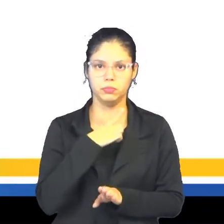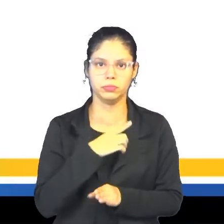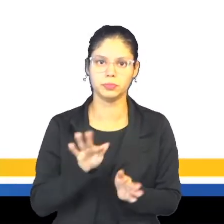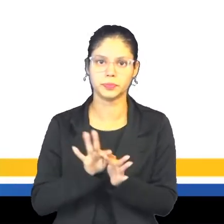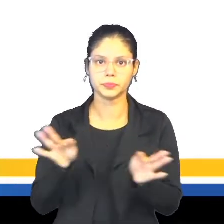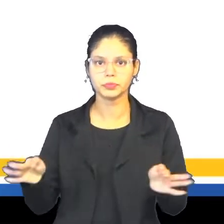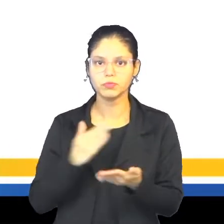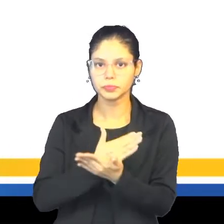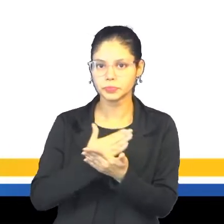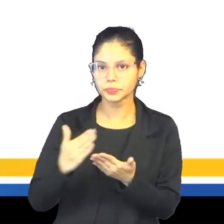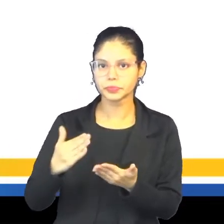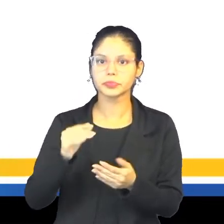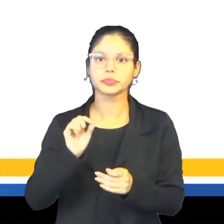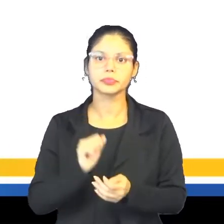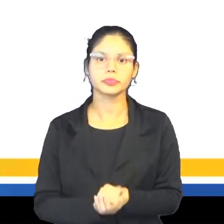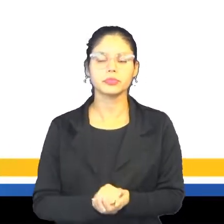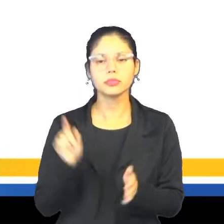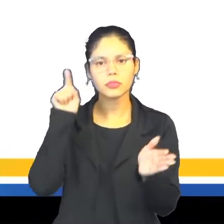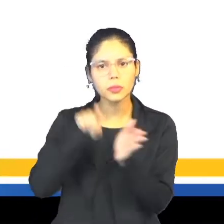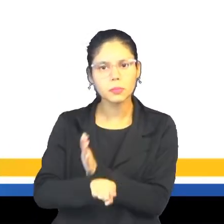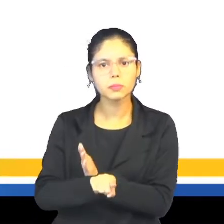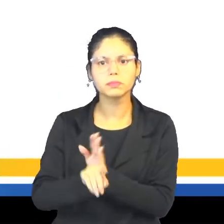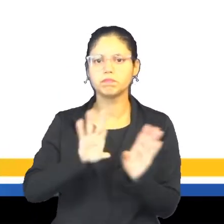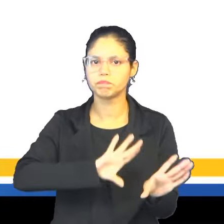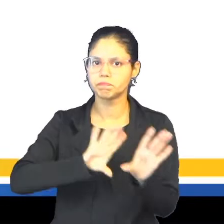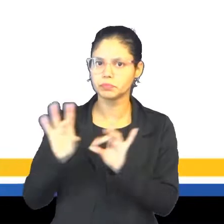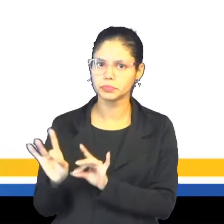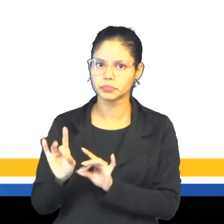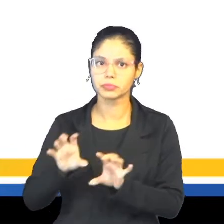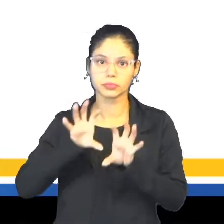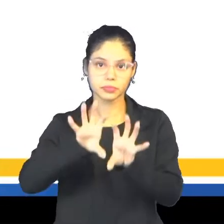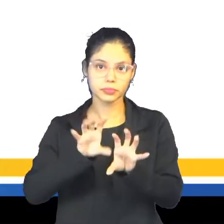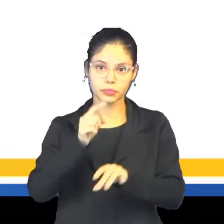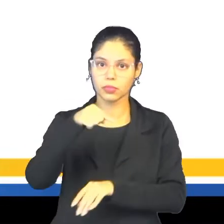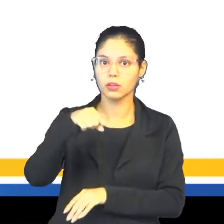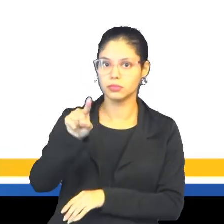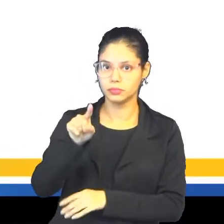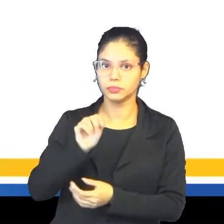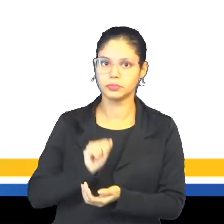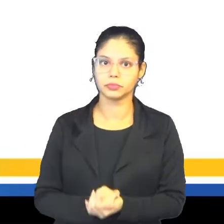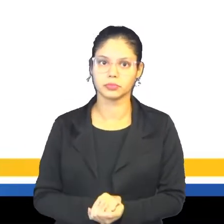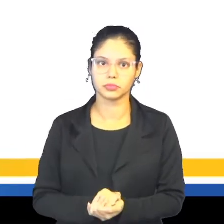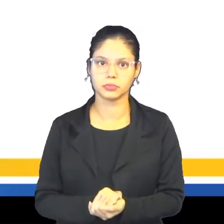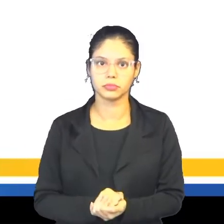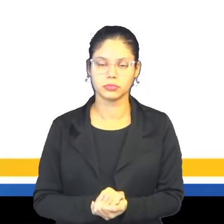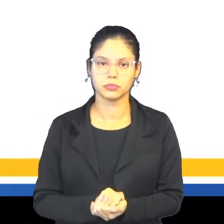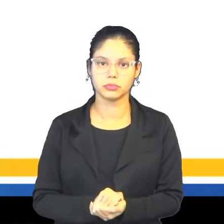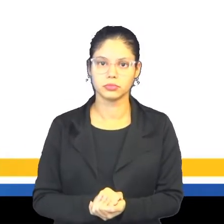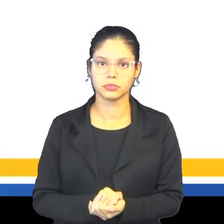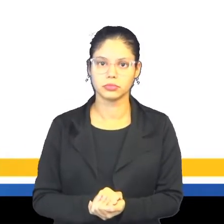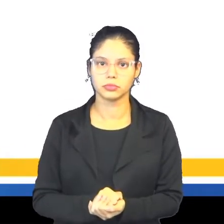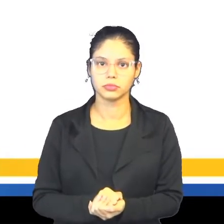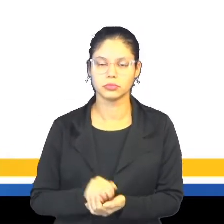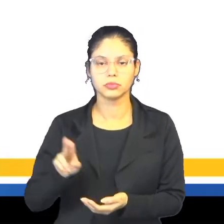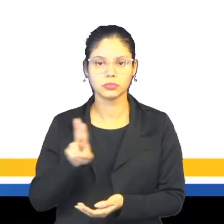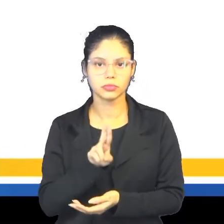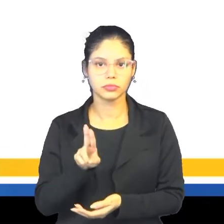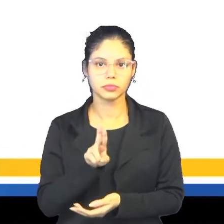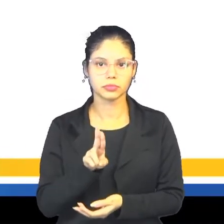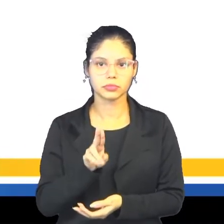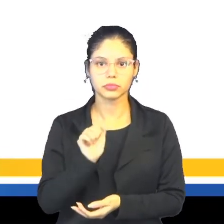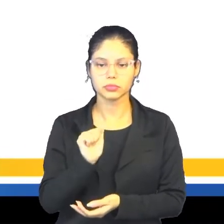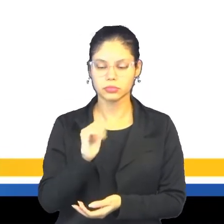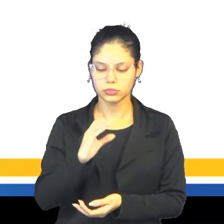iniciam a formulação da pergunta, elas levam acento, né? Acento esse chamado de la tilde, que é o nosso tradicional